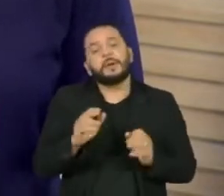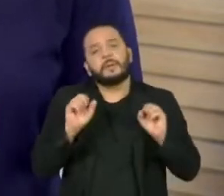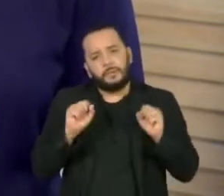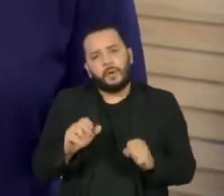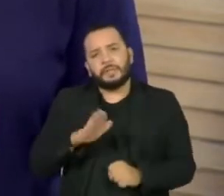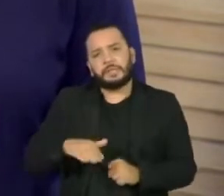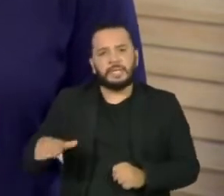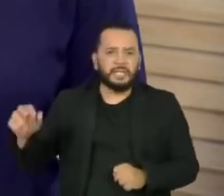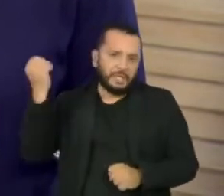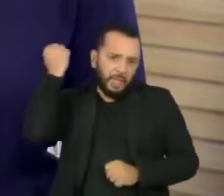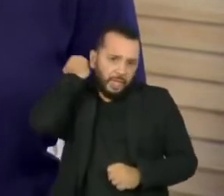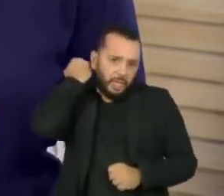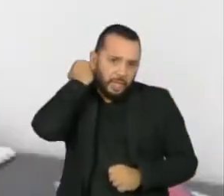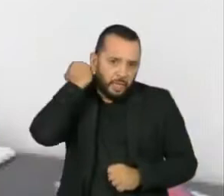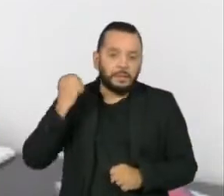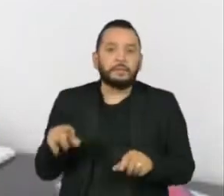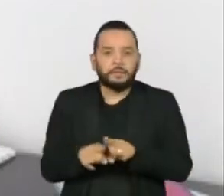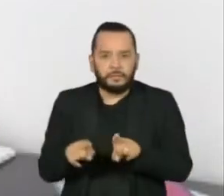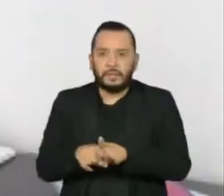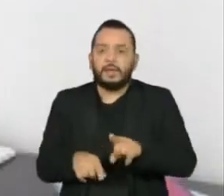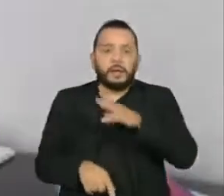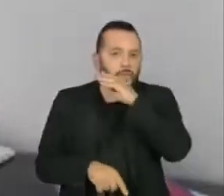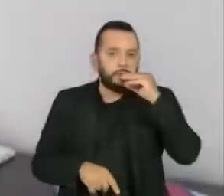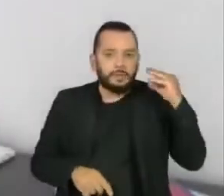para crianças e adolescentes.